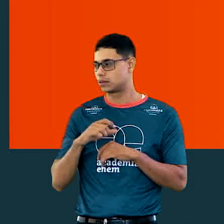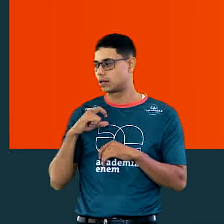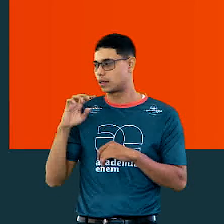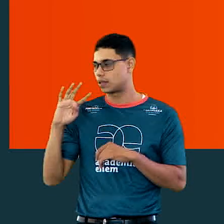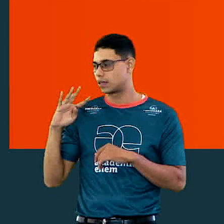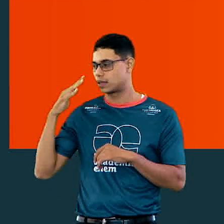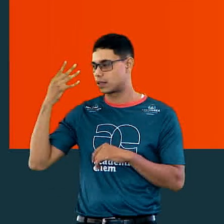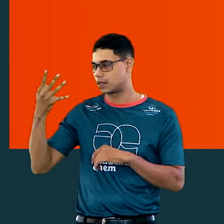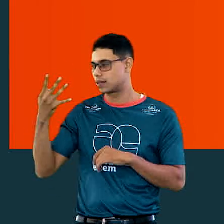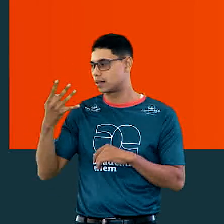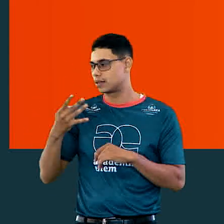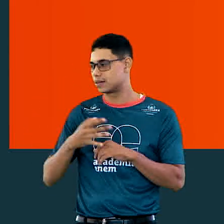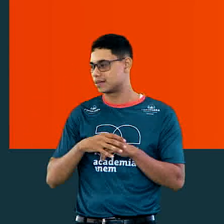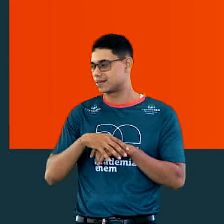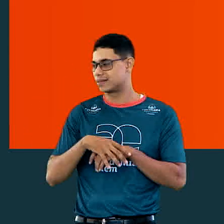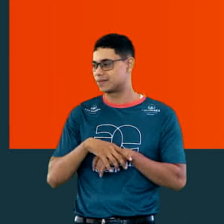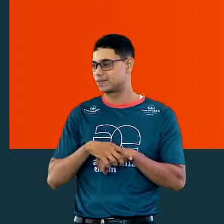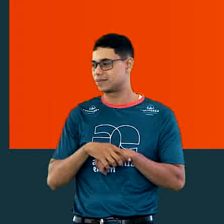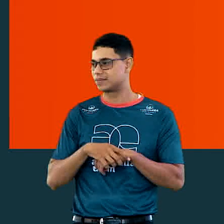quadruplicada